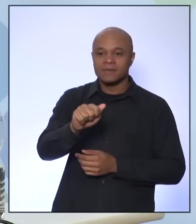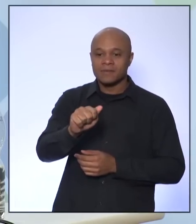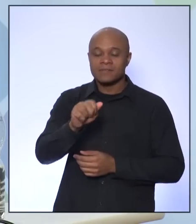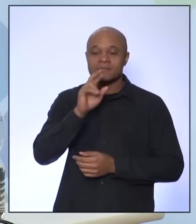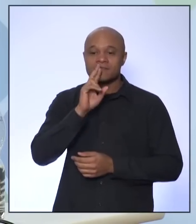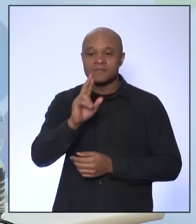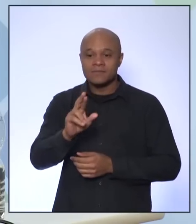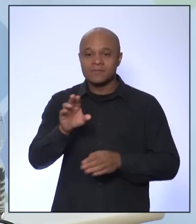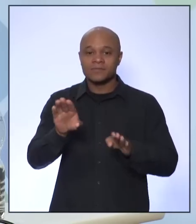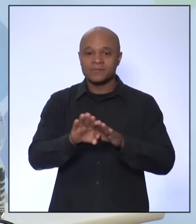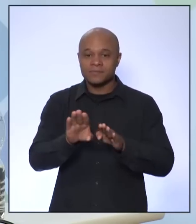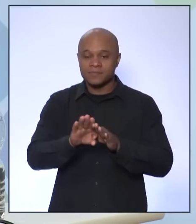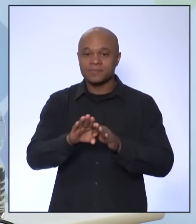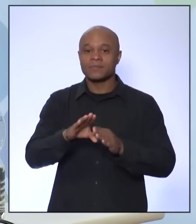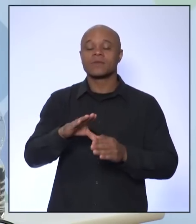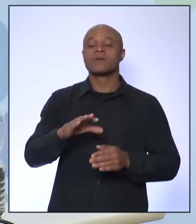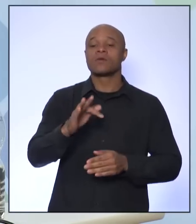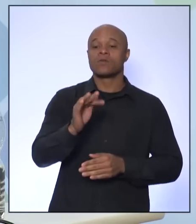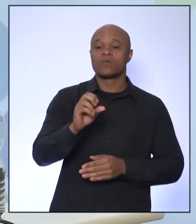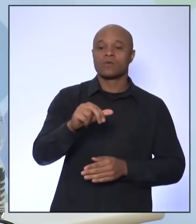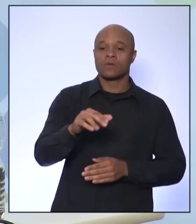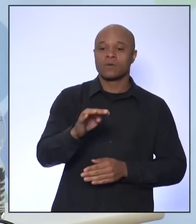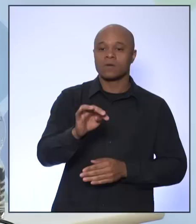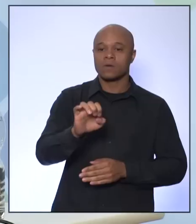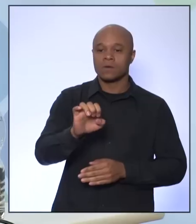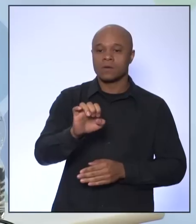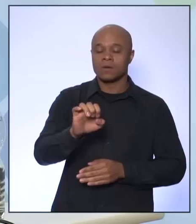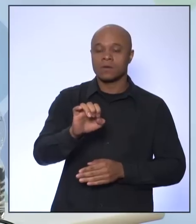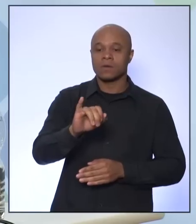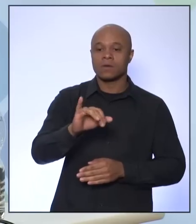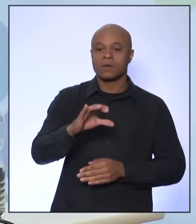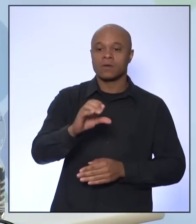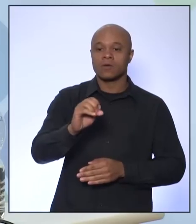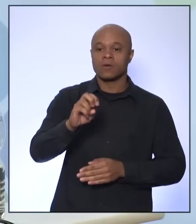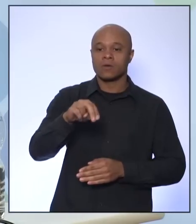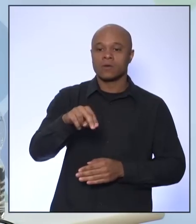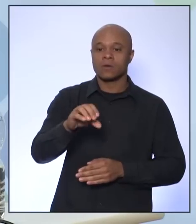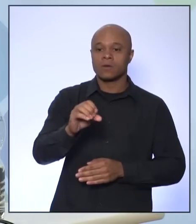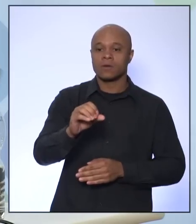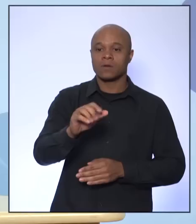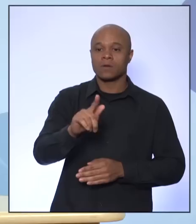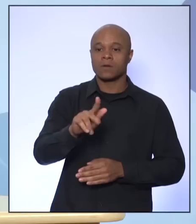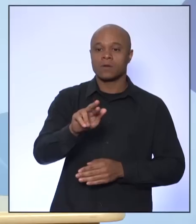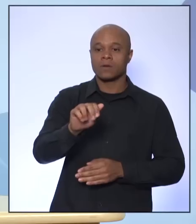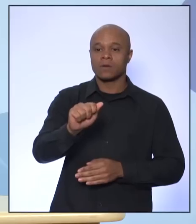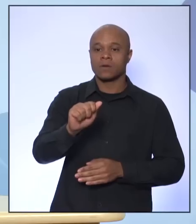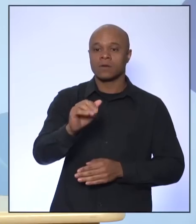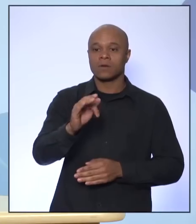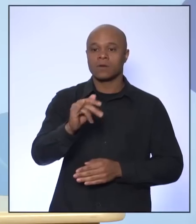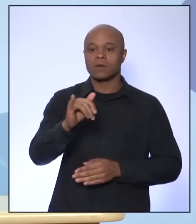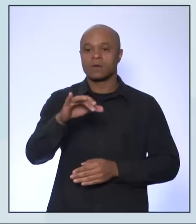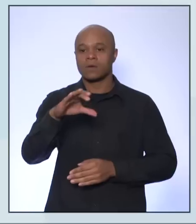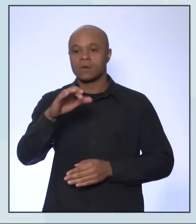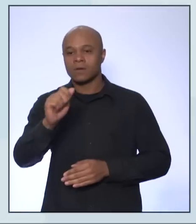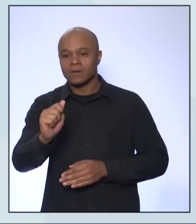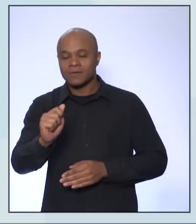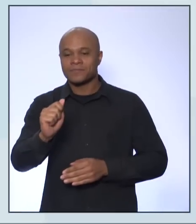que é uma fonte iconográfica. Então, vocês acertaram, né? É isso, Muito bem, Janaína? vamos colocar aqui na